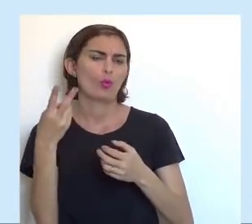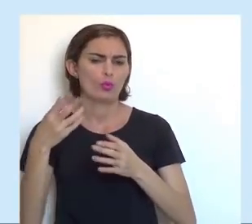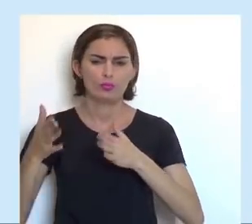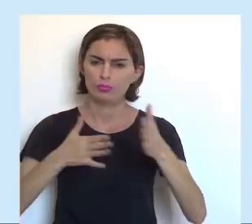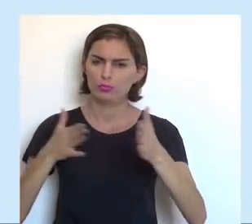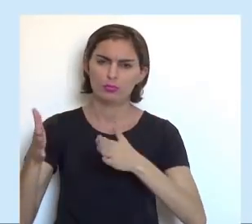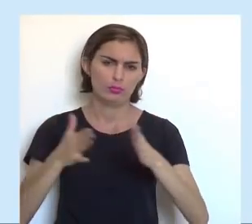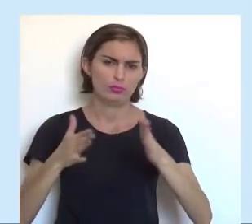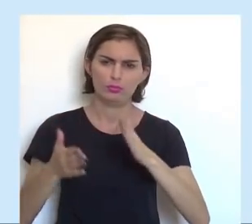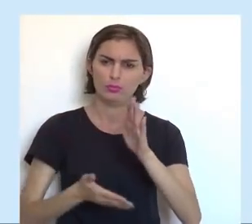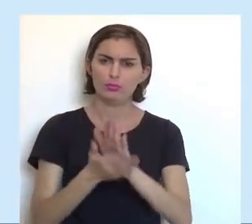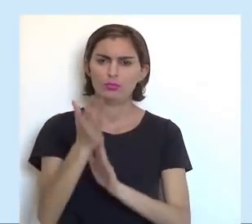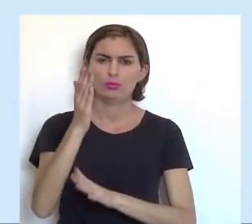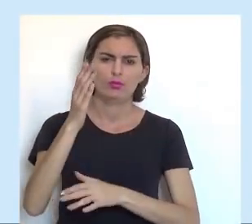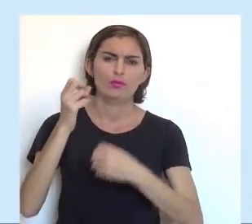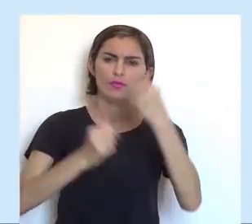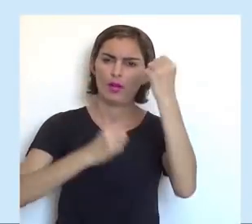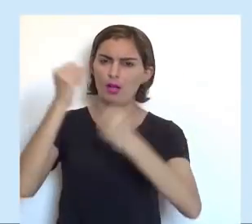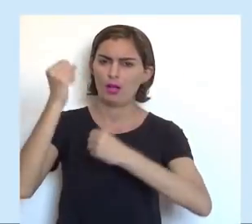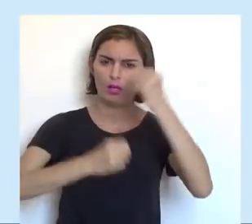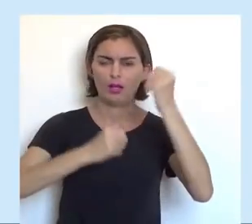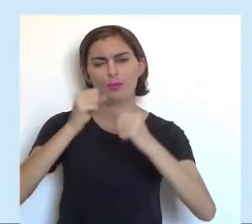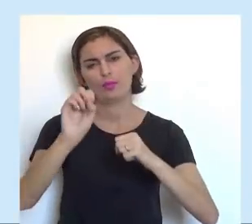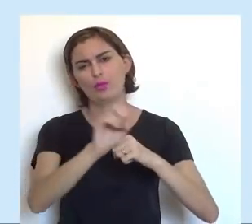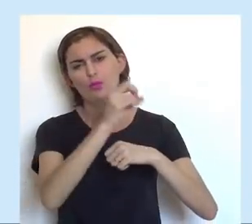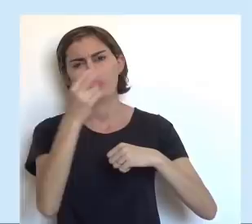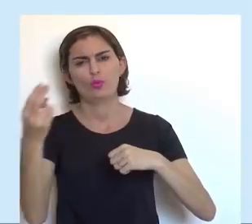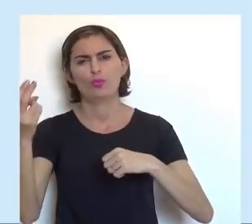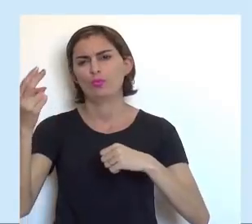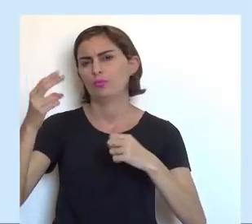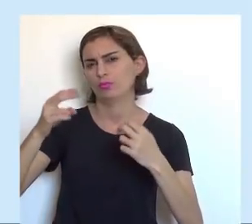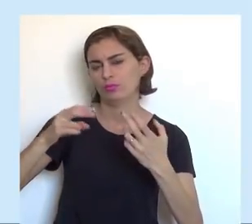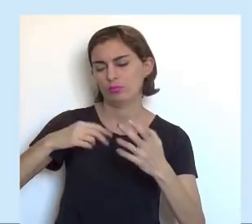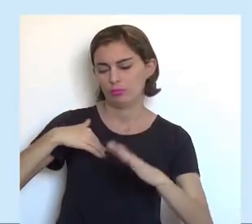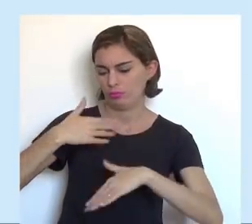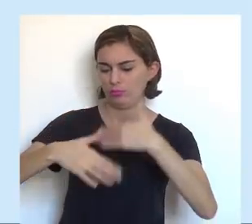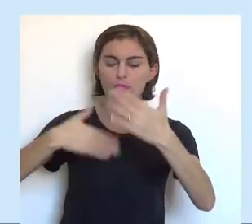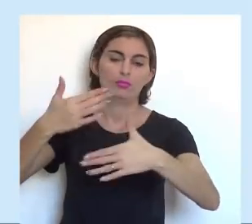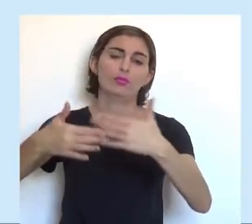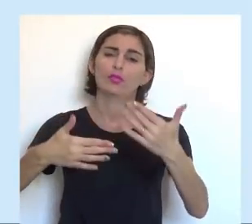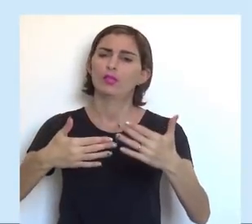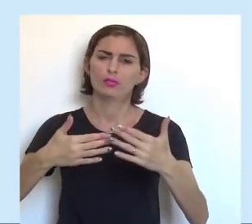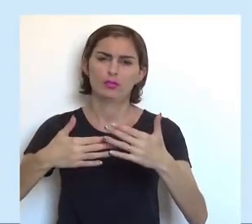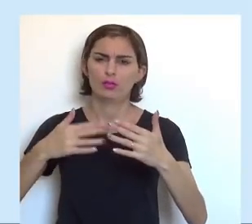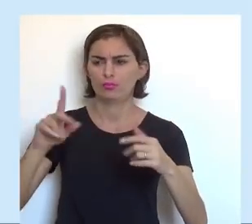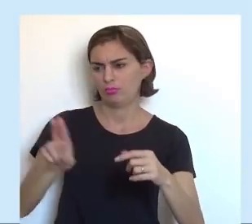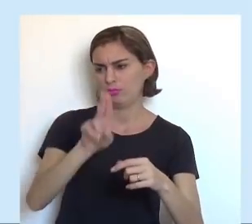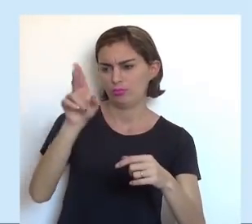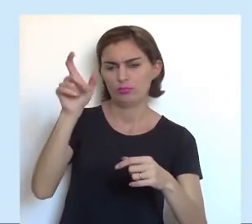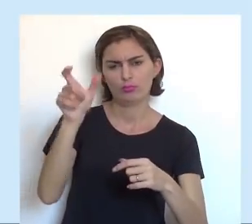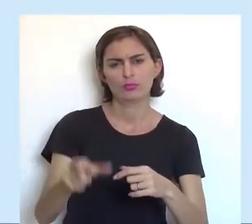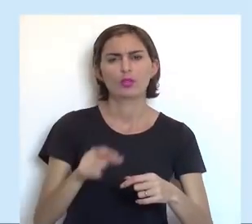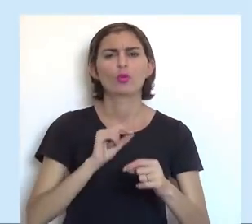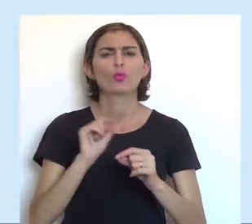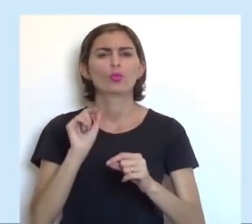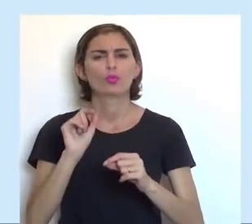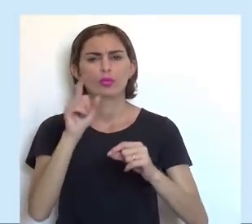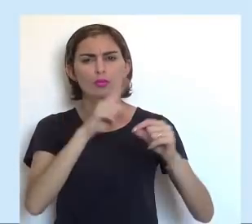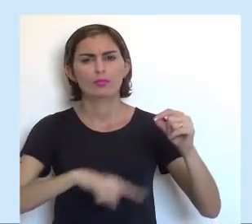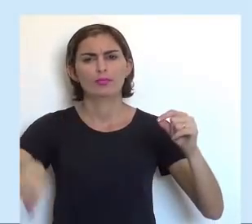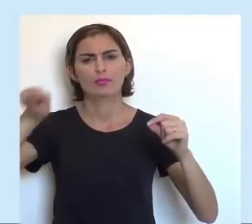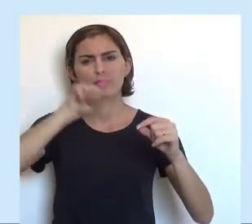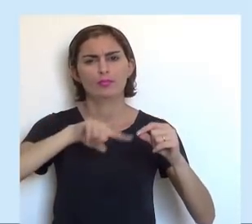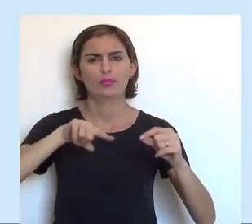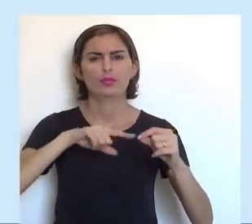ou durante o seu percurso na fábrica ou durante o seu processo com o consumidor. Mas o que é o